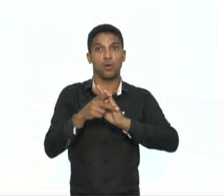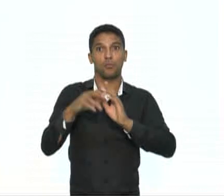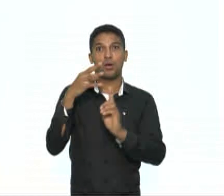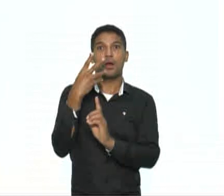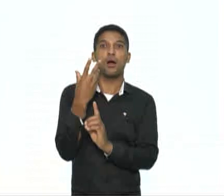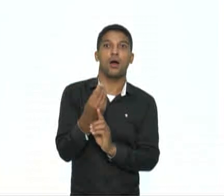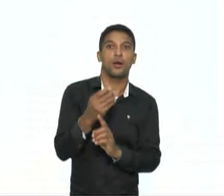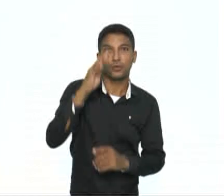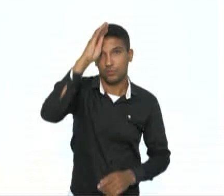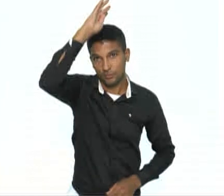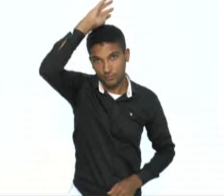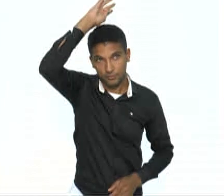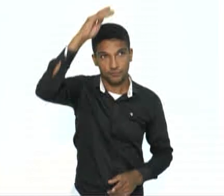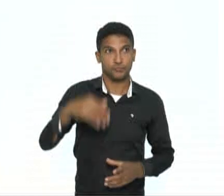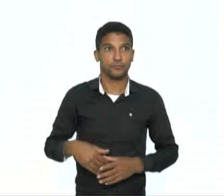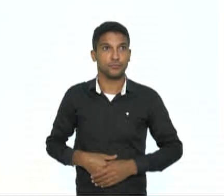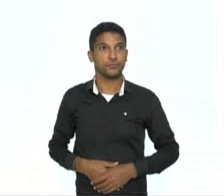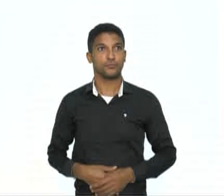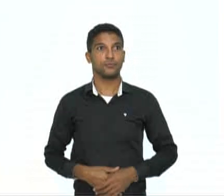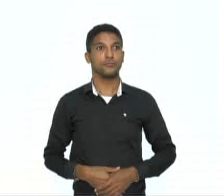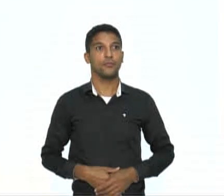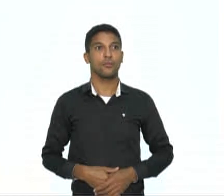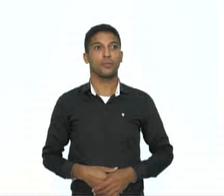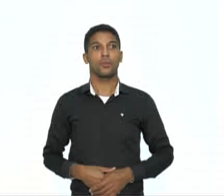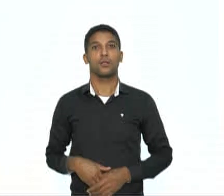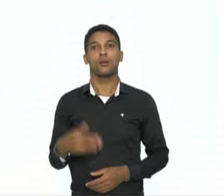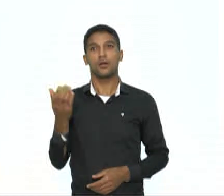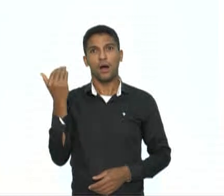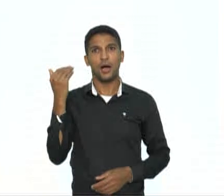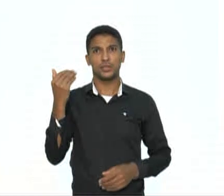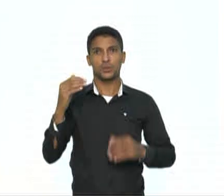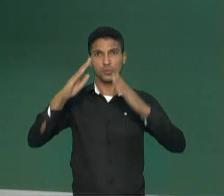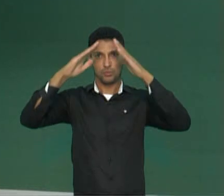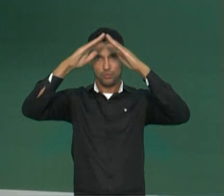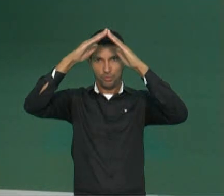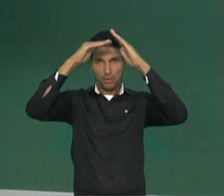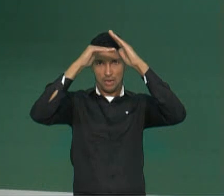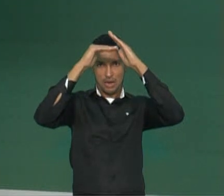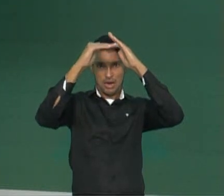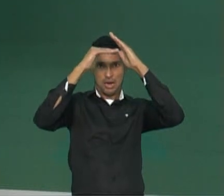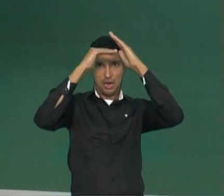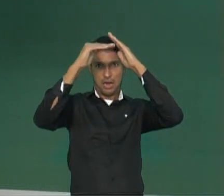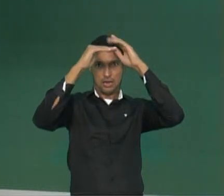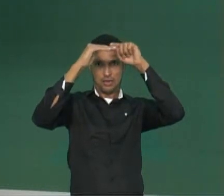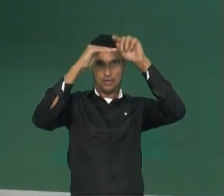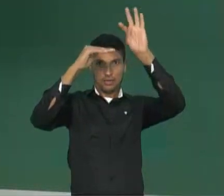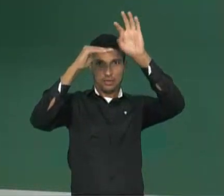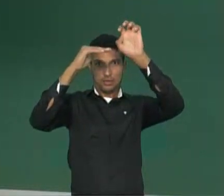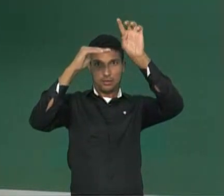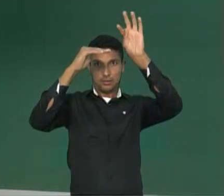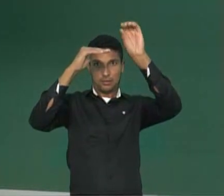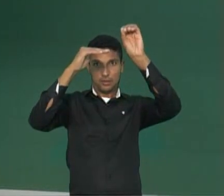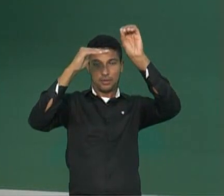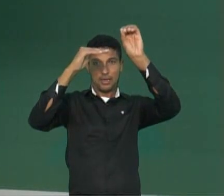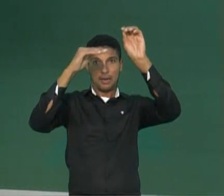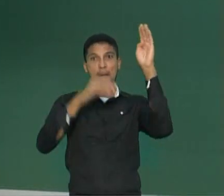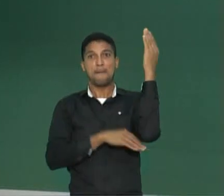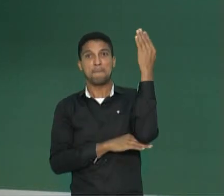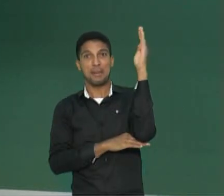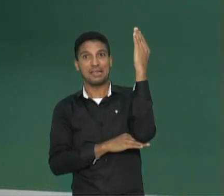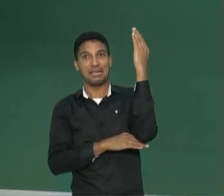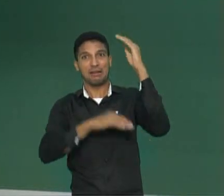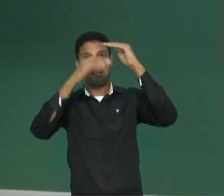basílica com teto de madeira, que é o que a gente tinha antigamente, era muito frágil, era inflamável, pegava fogo, o teto caía, então não podia ser muito alto, não podia ser